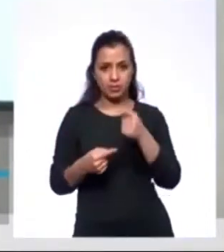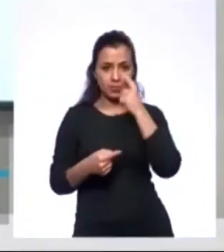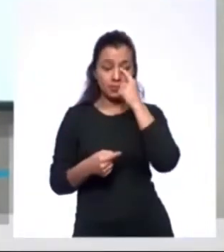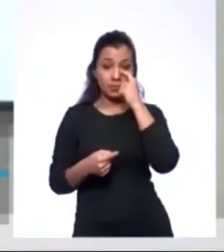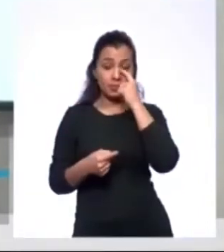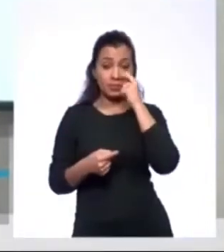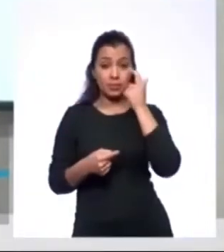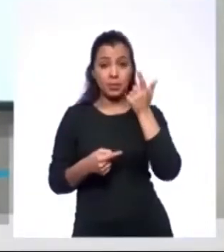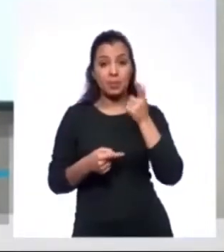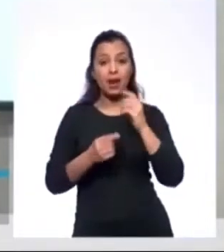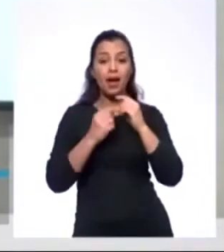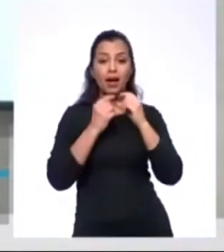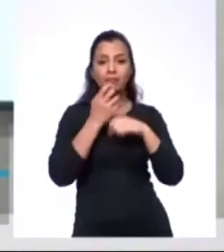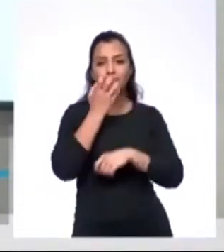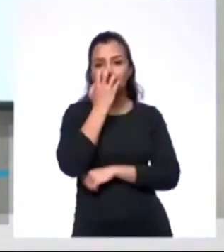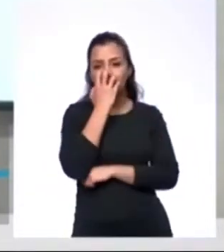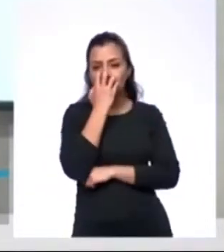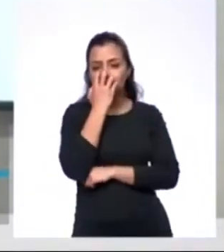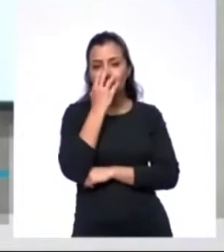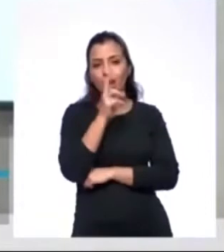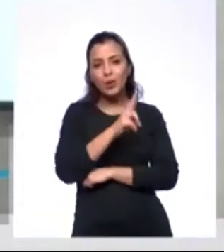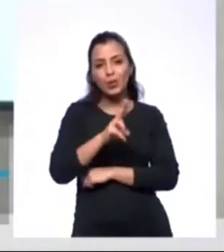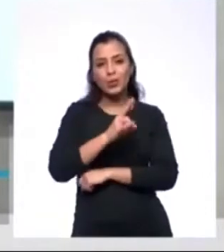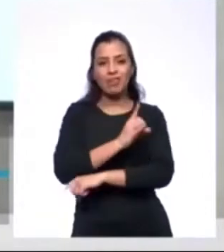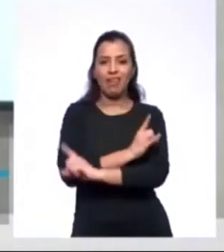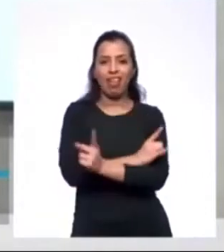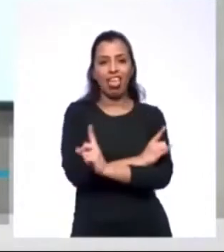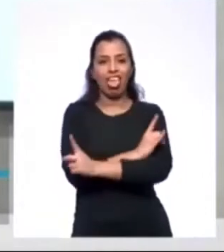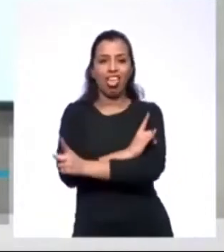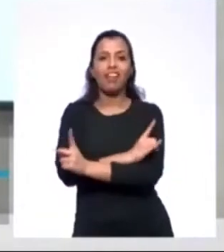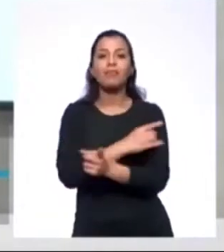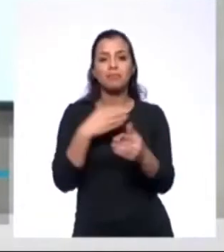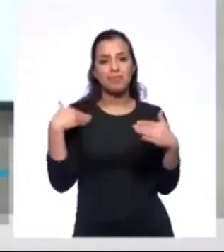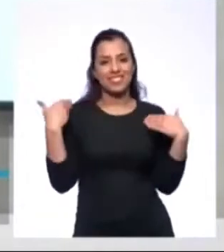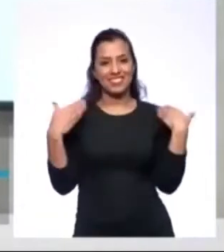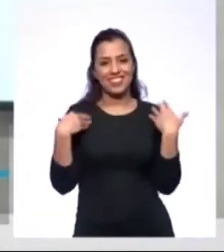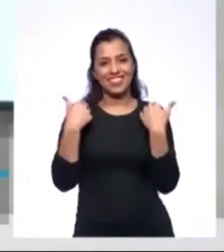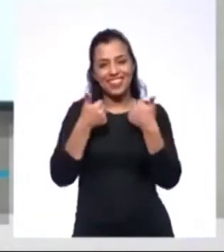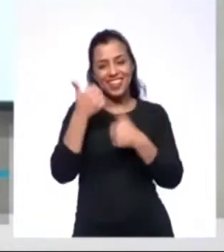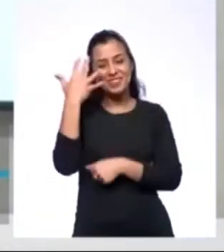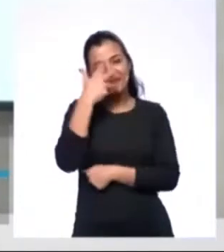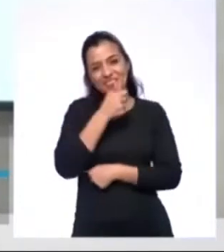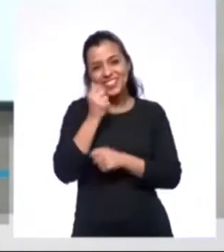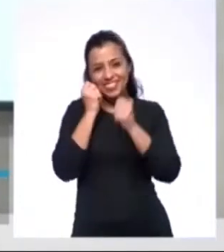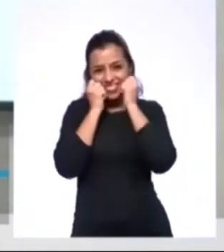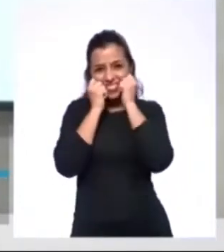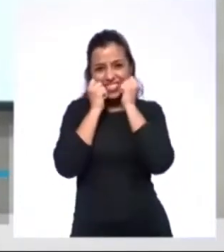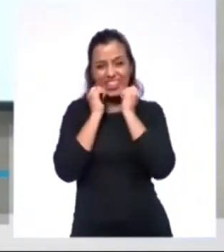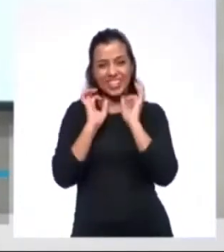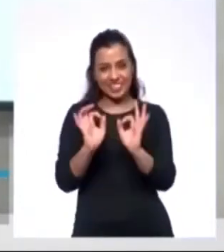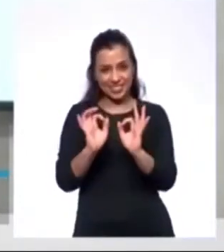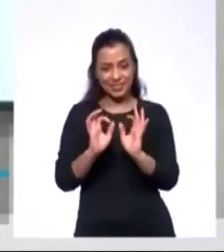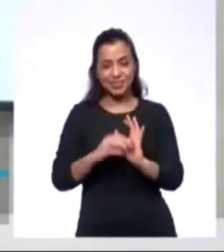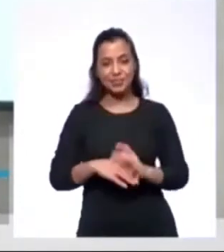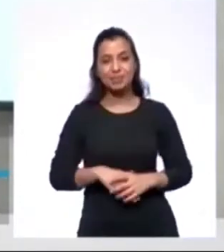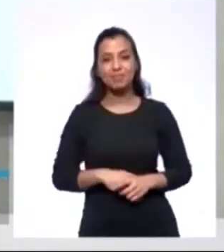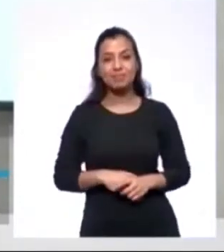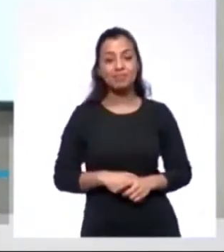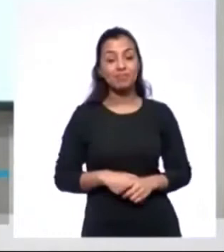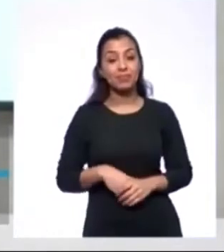roupa e coleira para cachorrinha Kika sair para passear né que bonitinho né tá beleza a gente